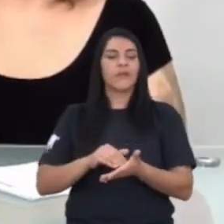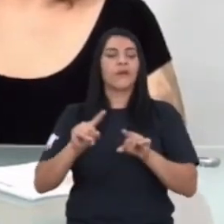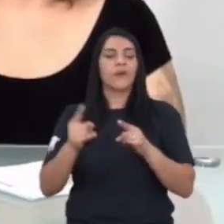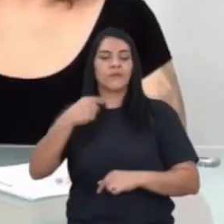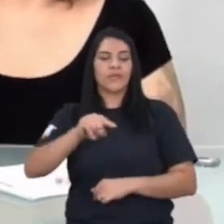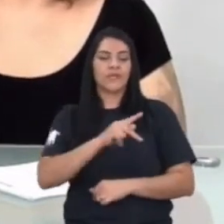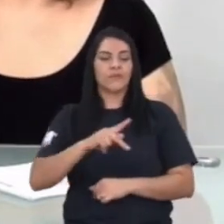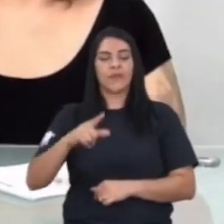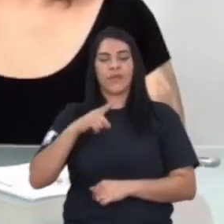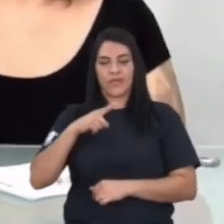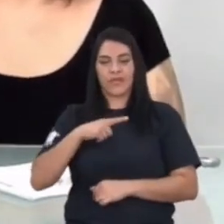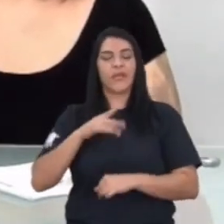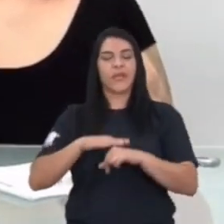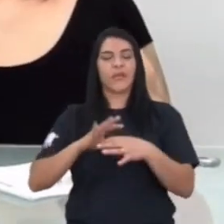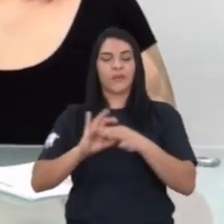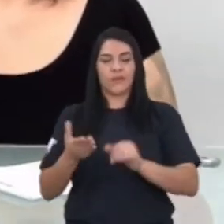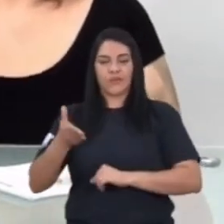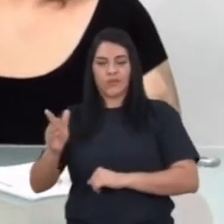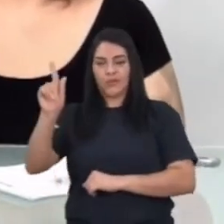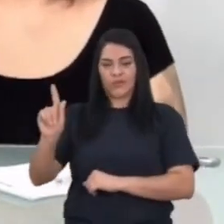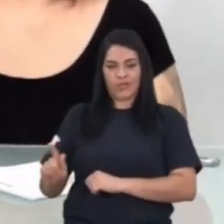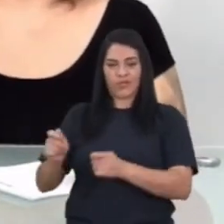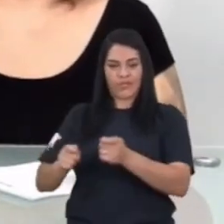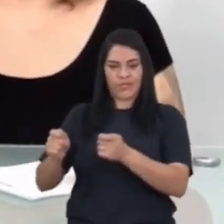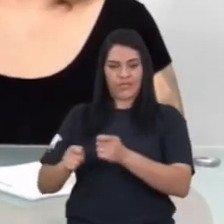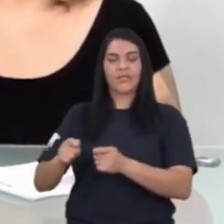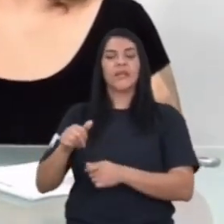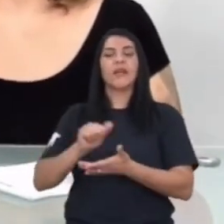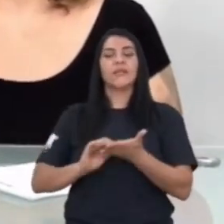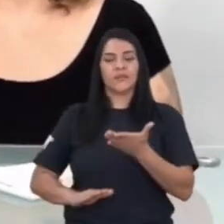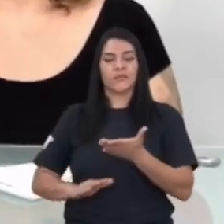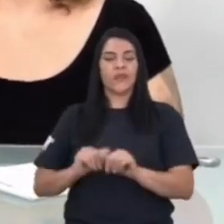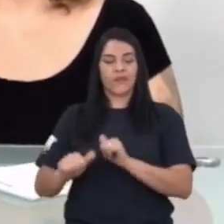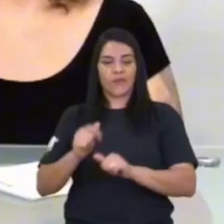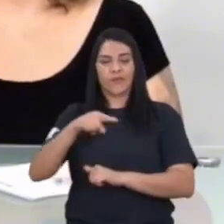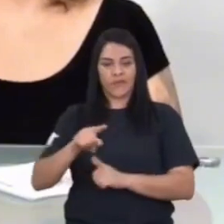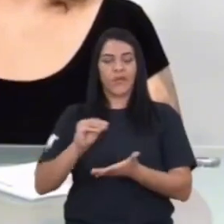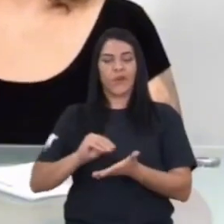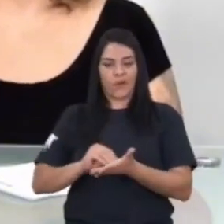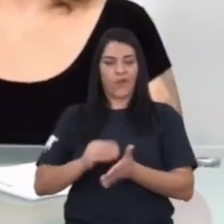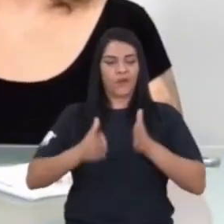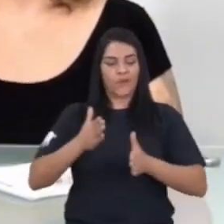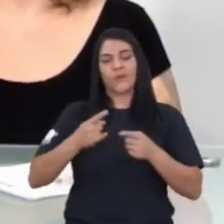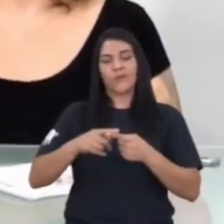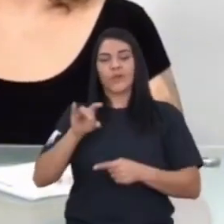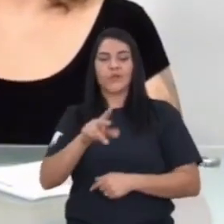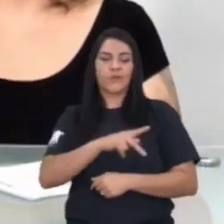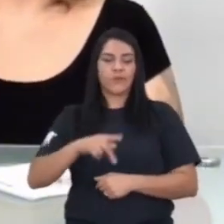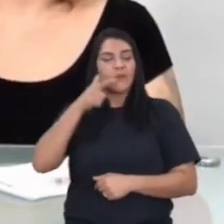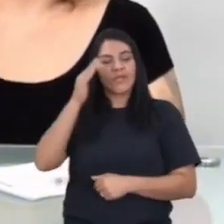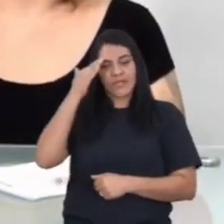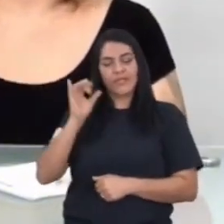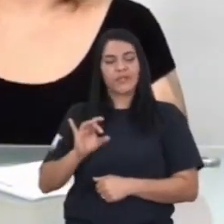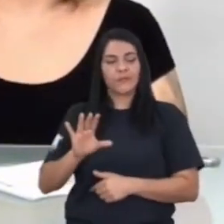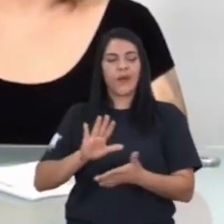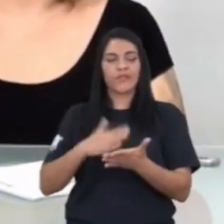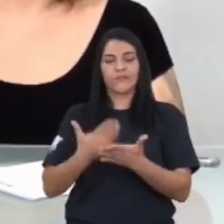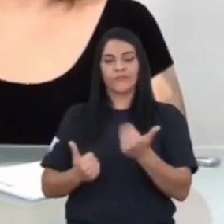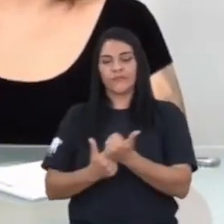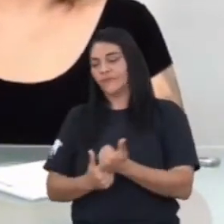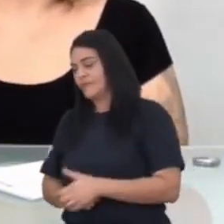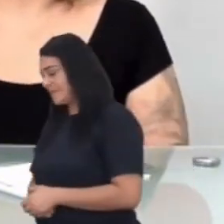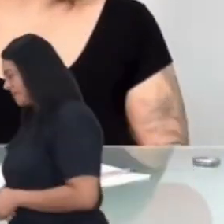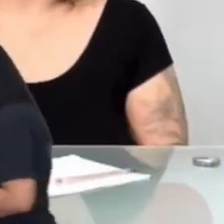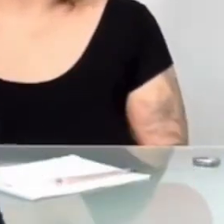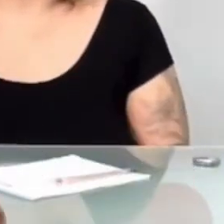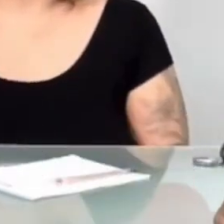você, professor, tem sim autonomia de ir lá no gerenciador, lá em atividades, editar e você edita o prazo. Por quê? Porque só o professor vai entender, poxa, de fato, os meus estudantes conseguem fazer